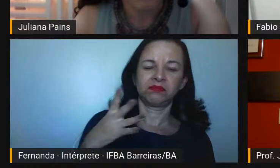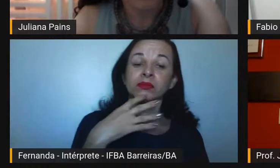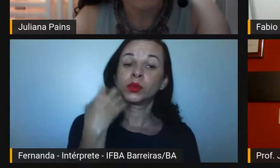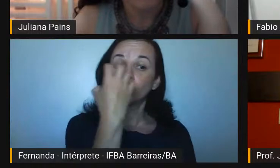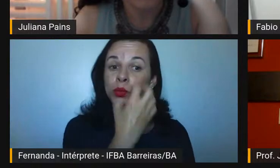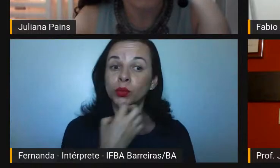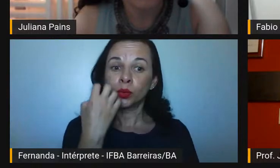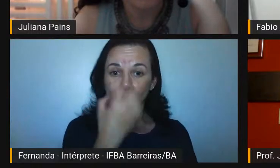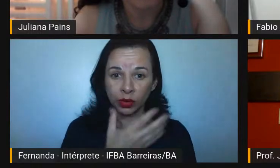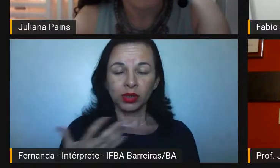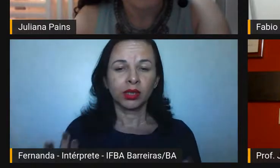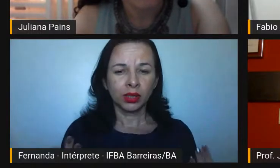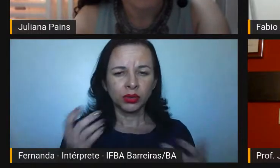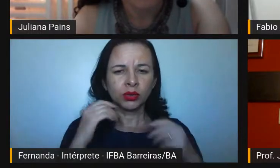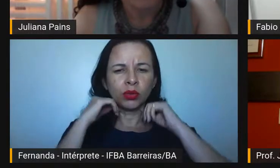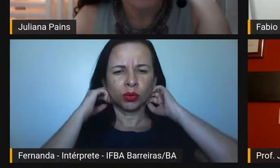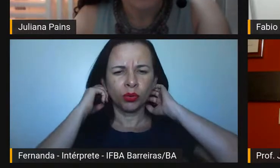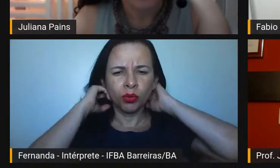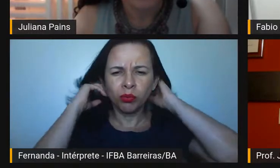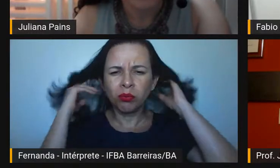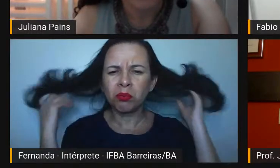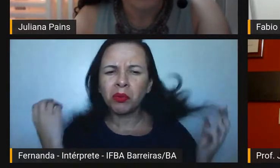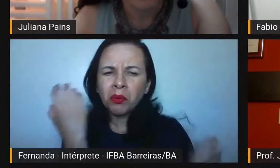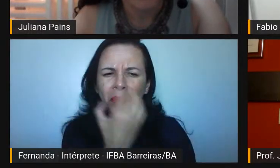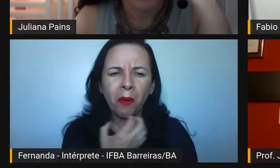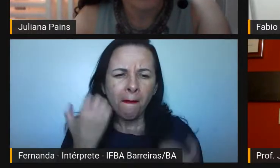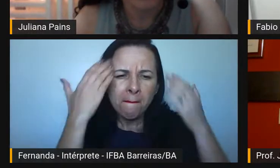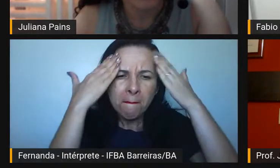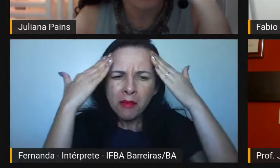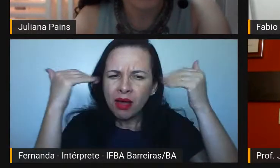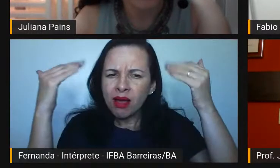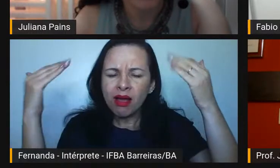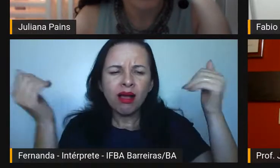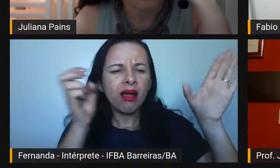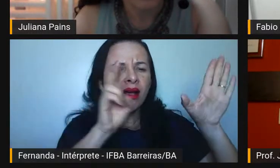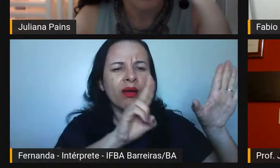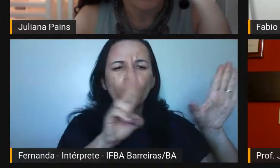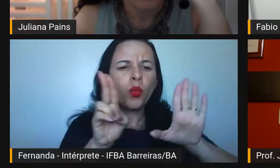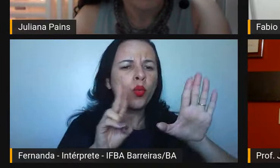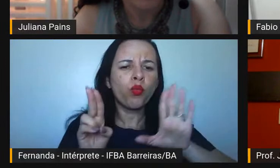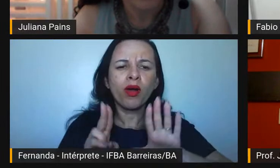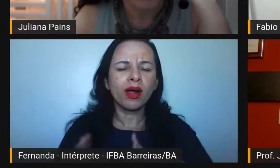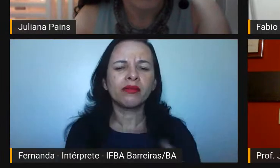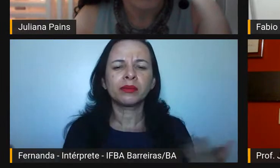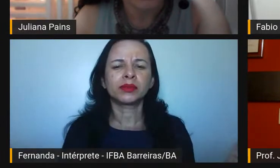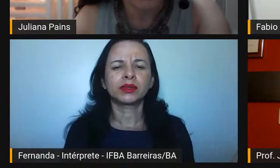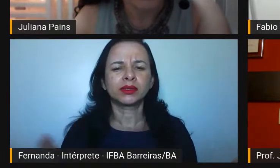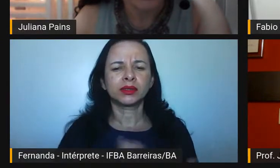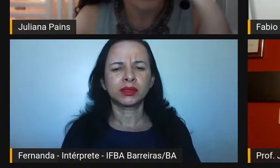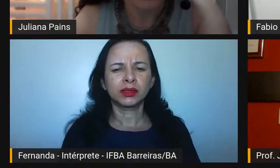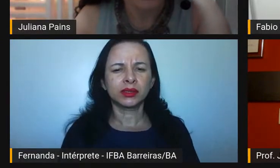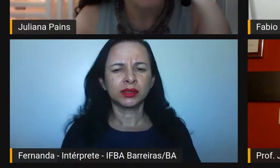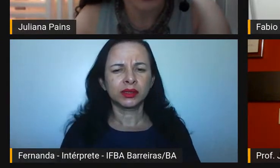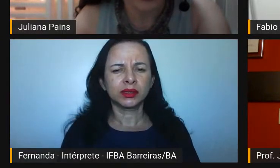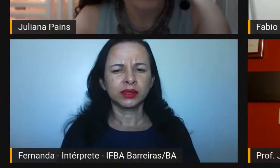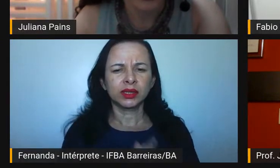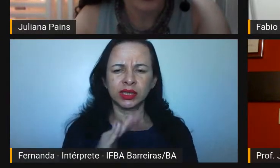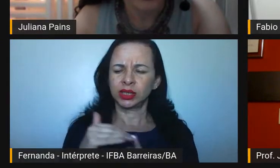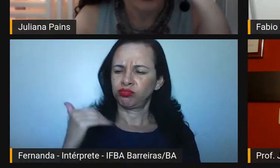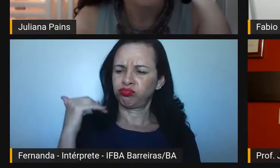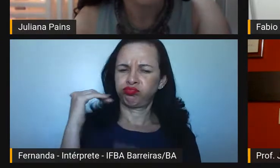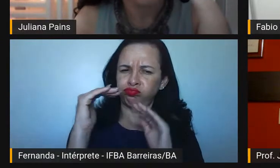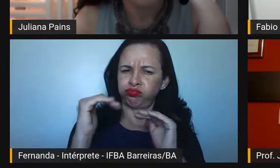disparou e João Gomes que ficou durante vários várias semanas e ficou como o número no Top Five